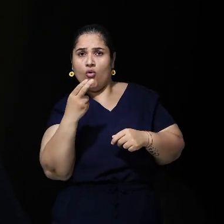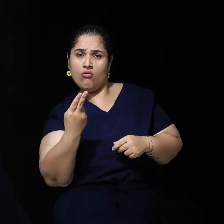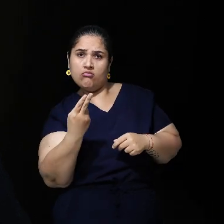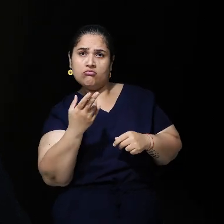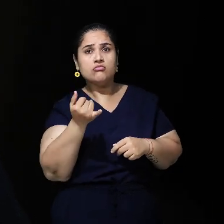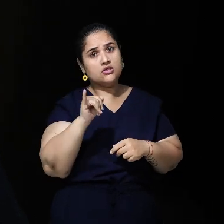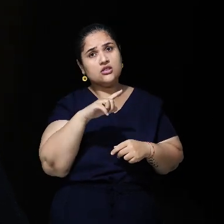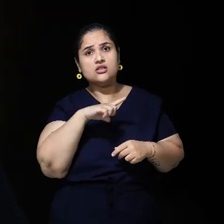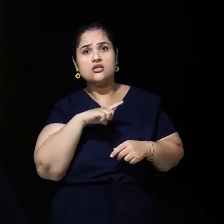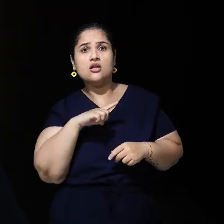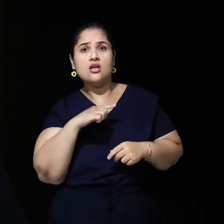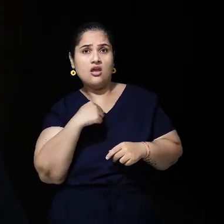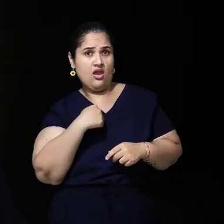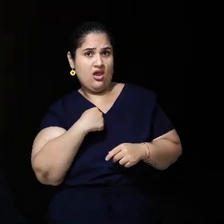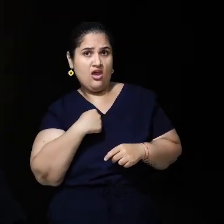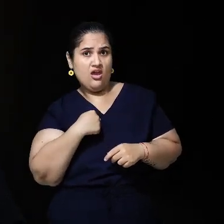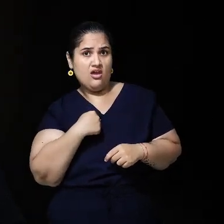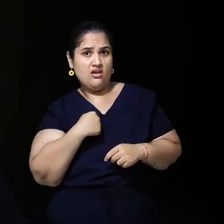deixar